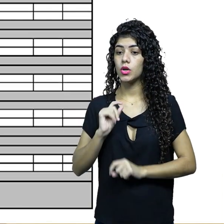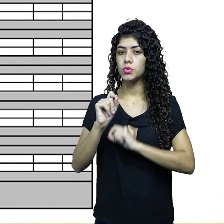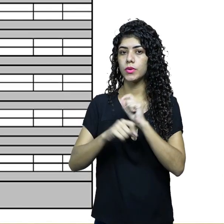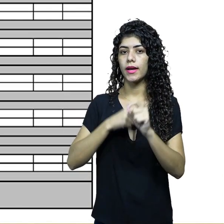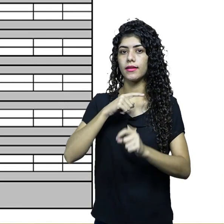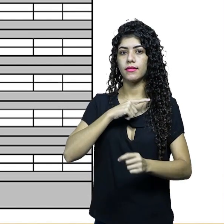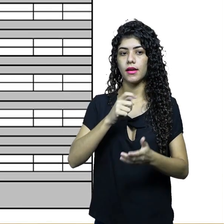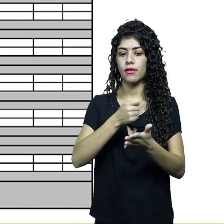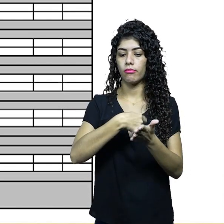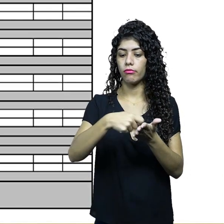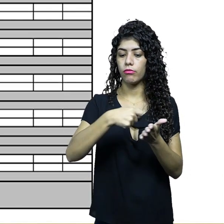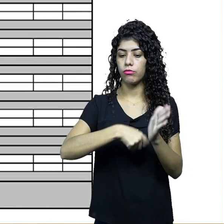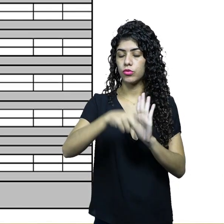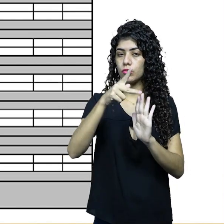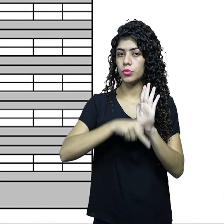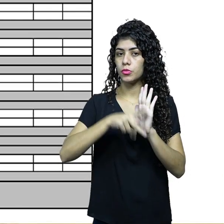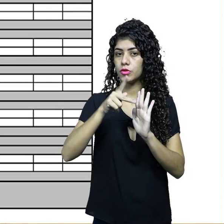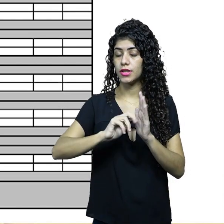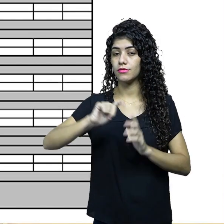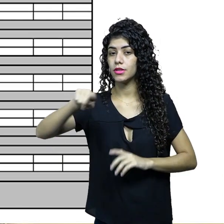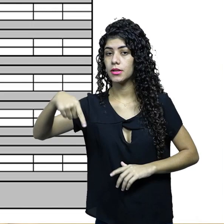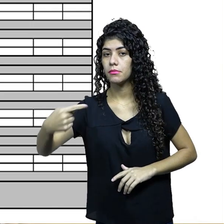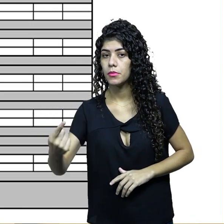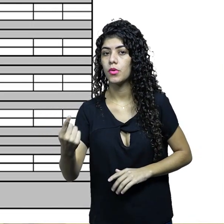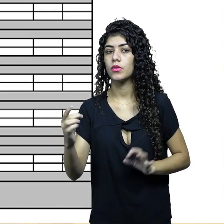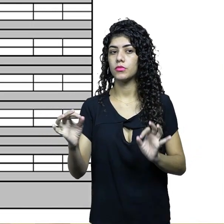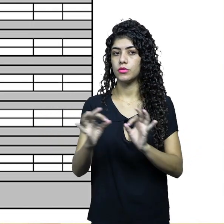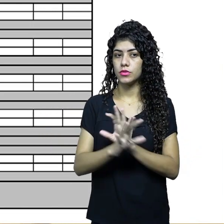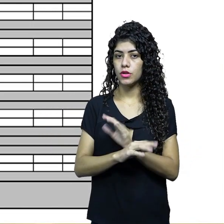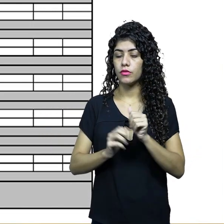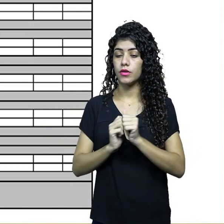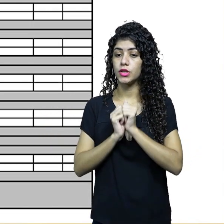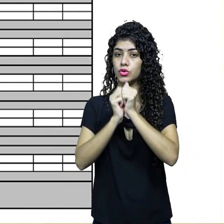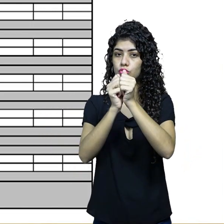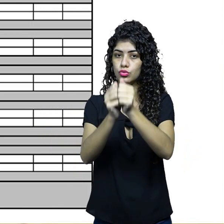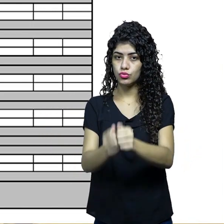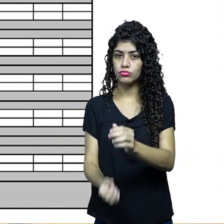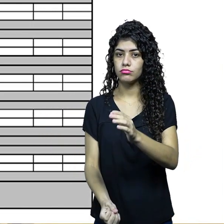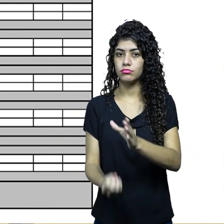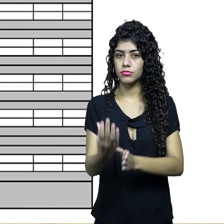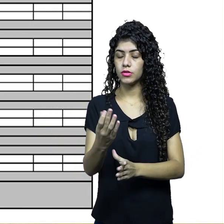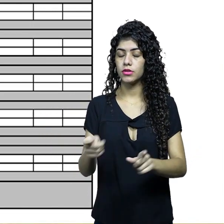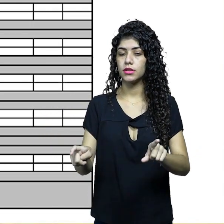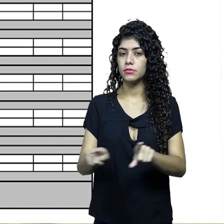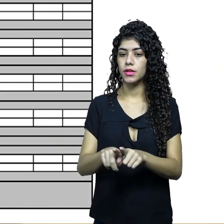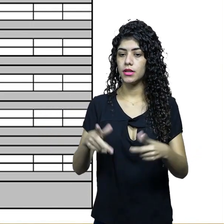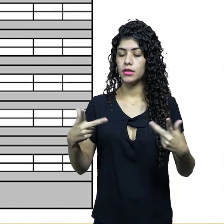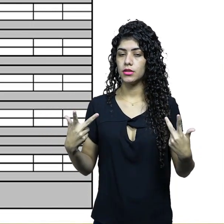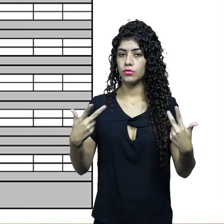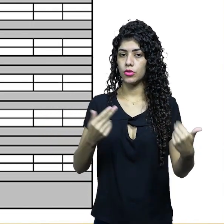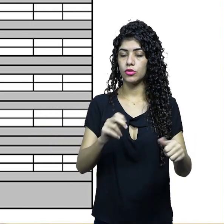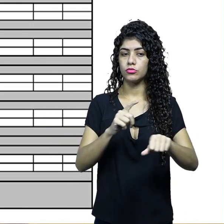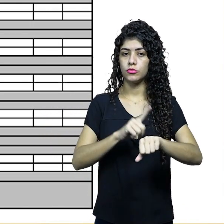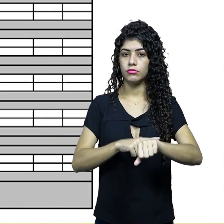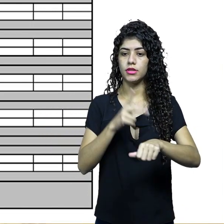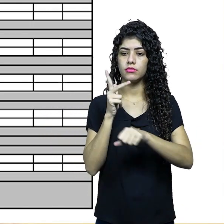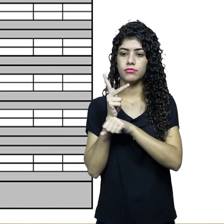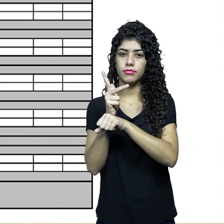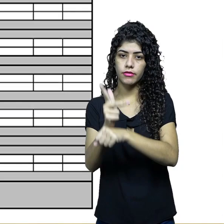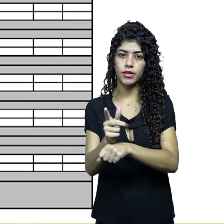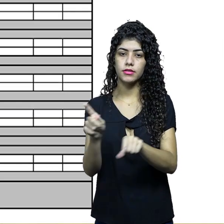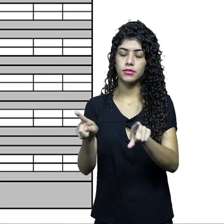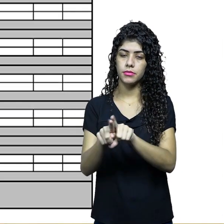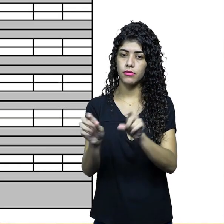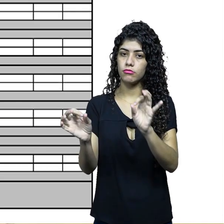esteja previsto no meu projeto que a pós-produção vai caminhar junto com a produção e ao mesmo tempo em que forem sendo gravadas,